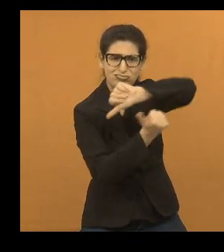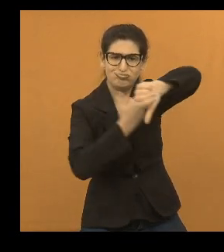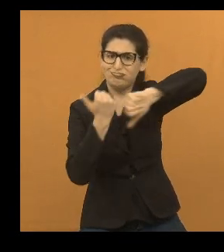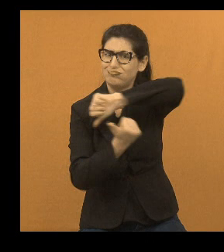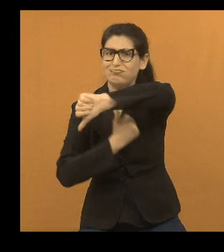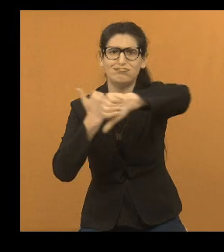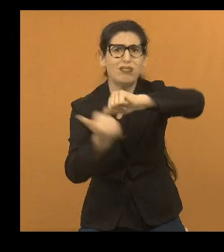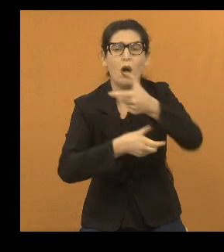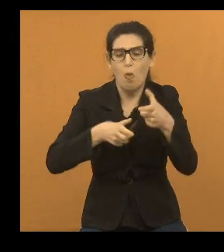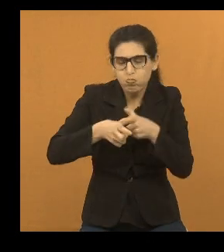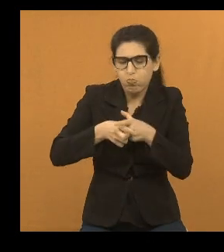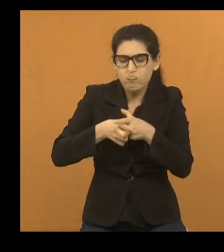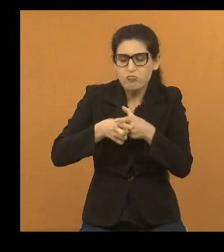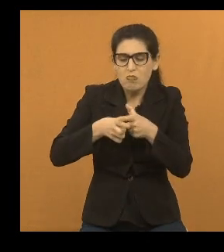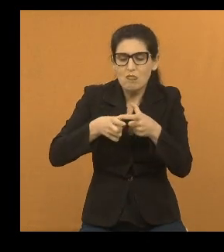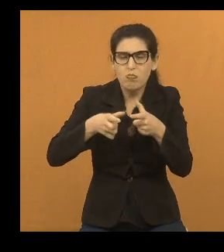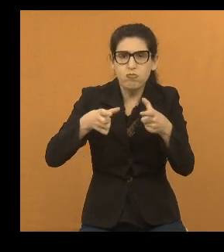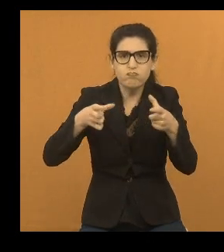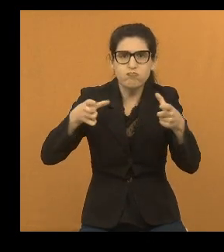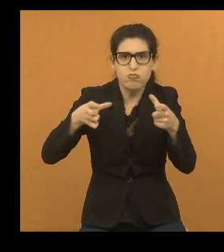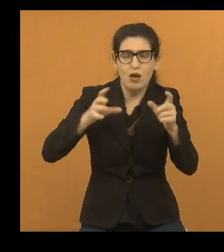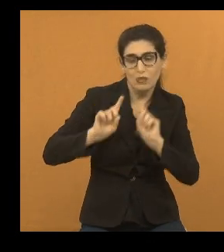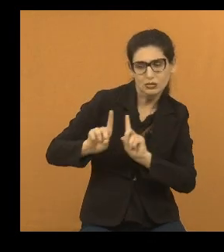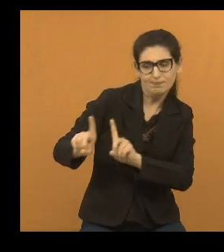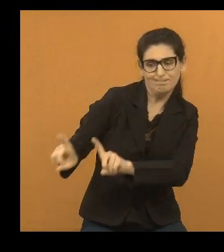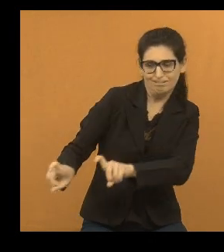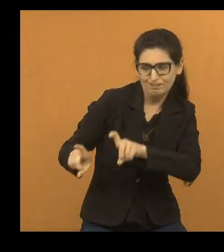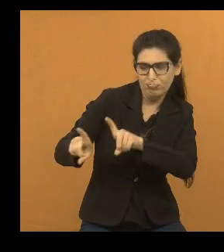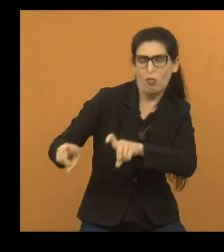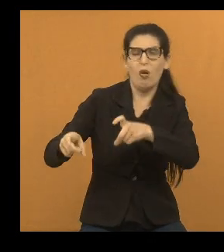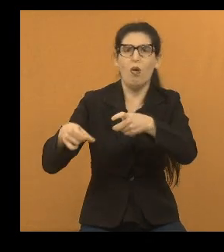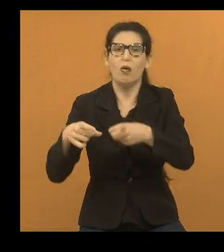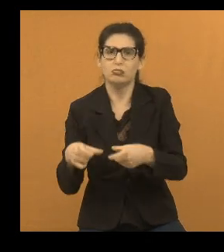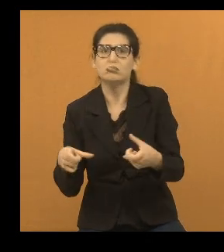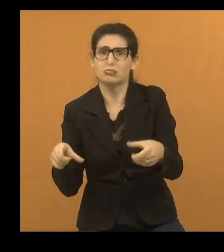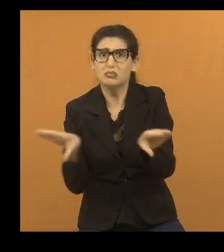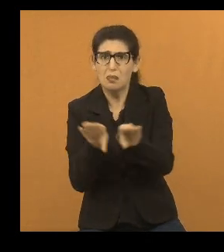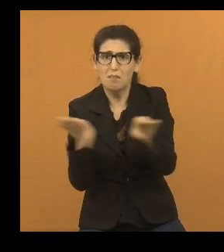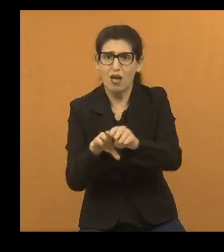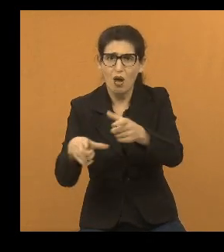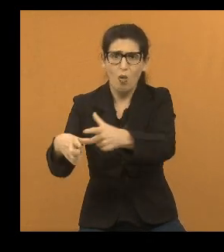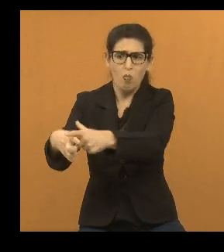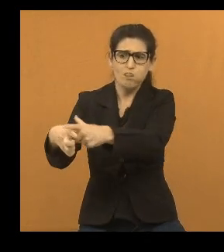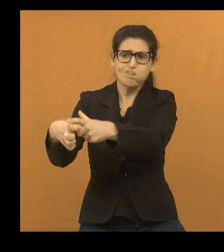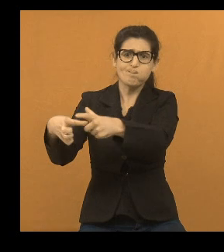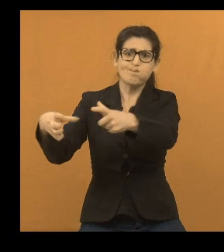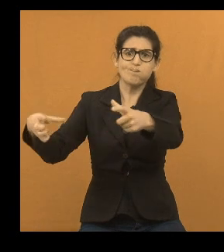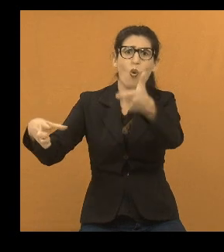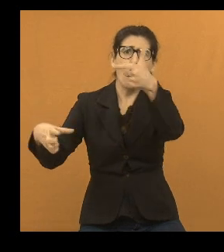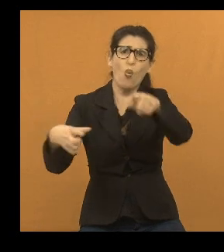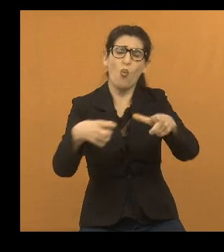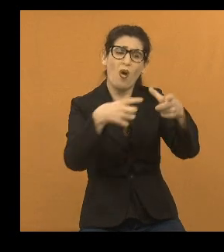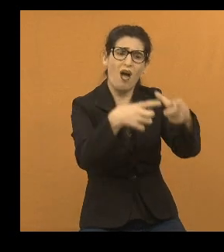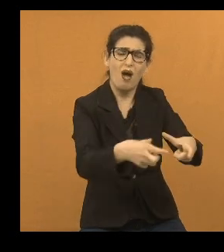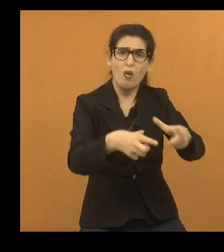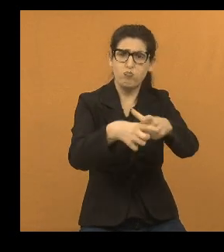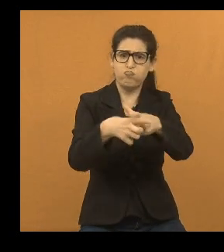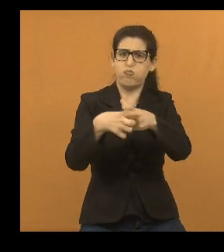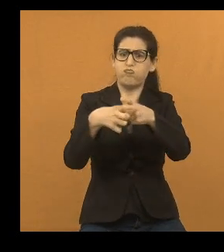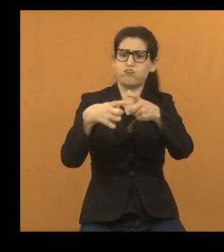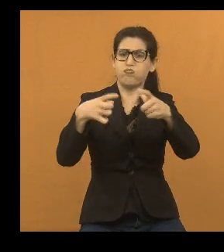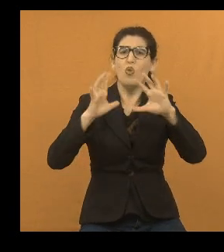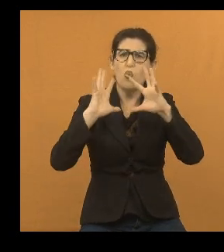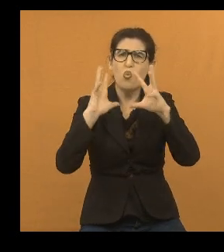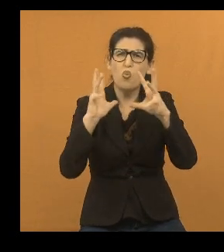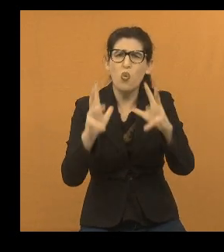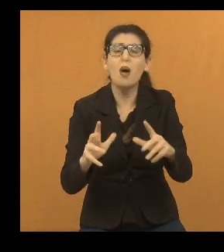urbana vai crescendo, dando espaço para a zona rural, novos usos e ocupações vão surgindo, e é necessário que o poder público faça essa